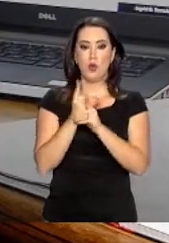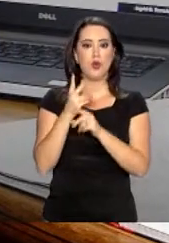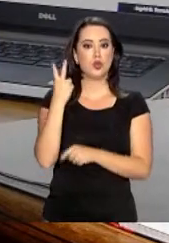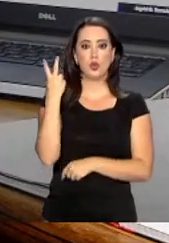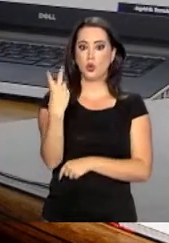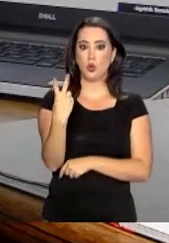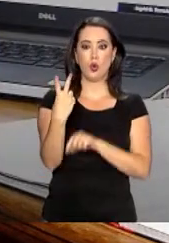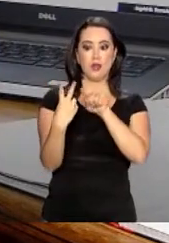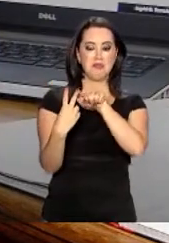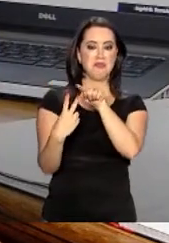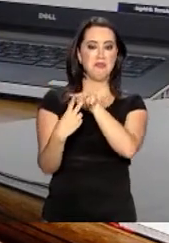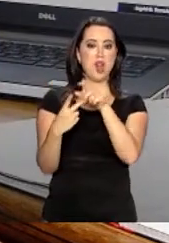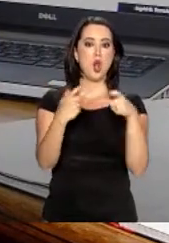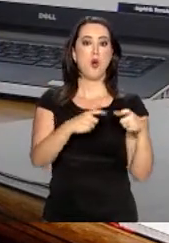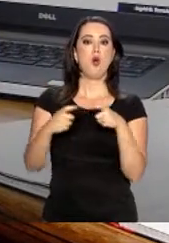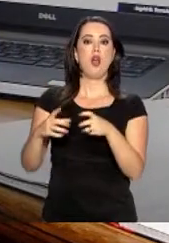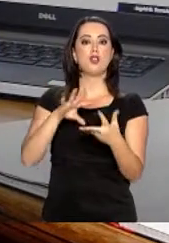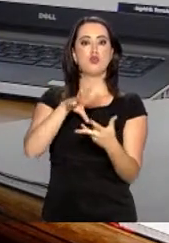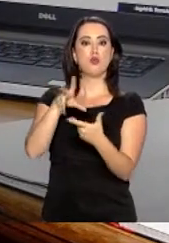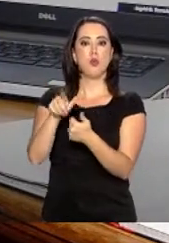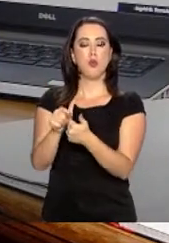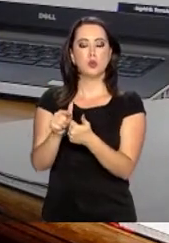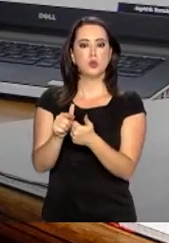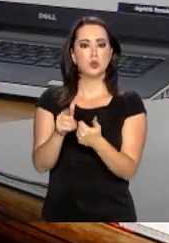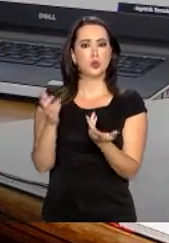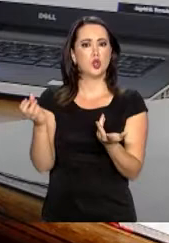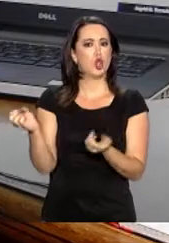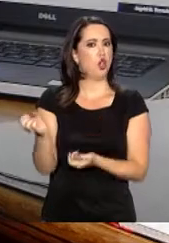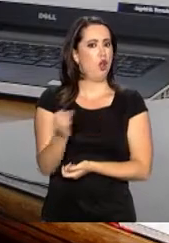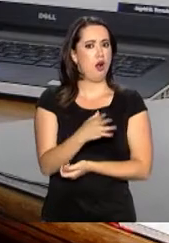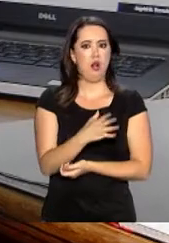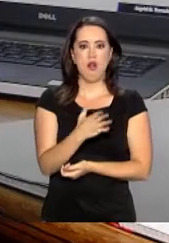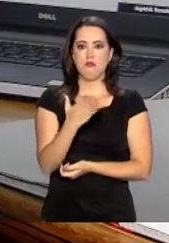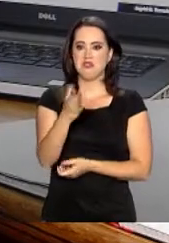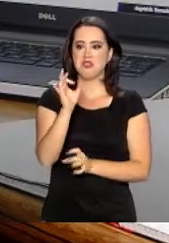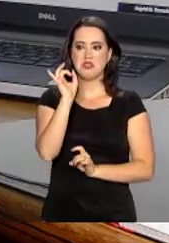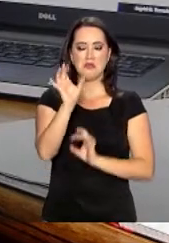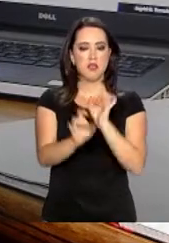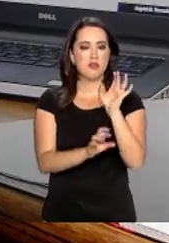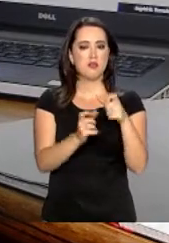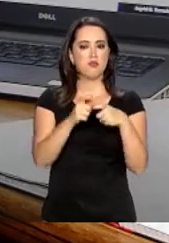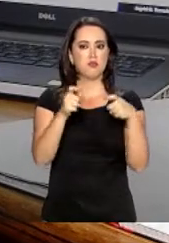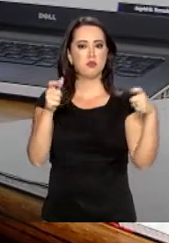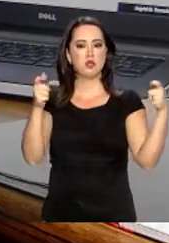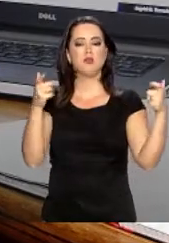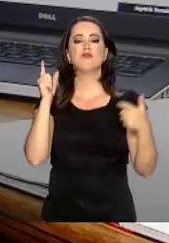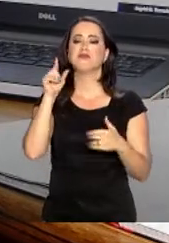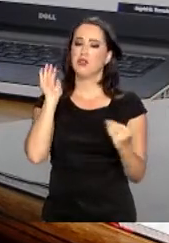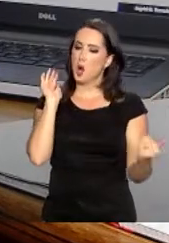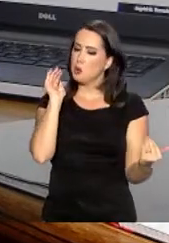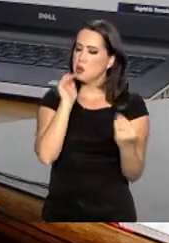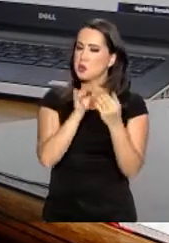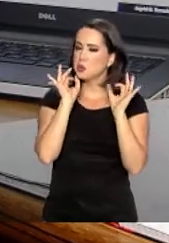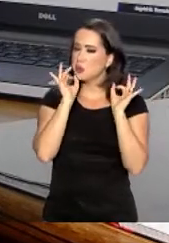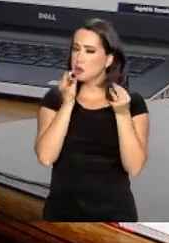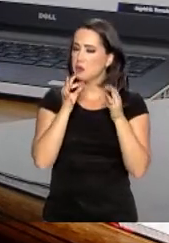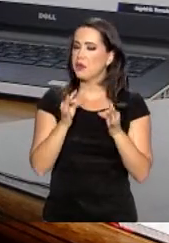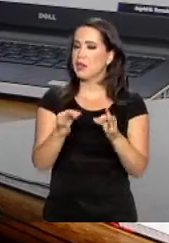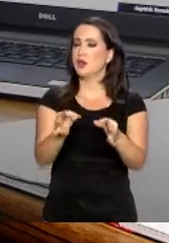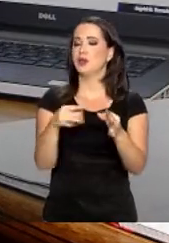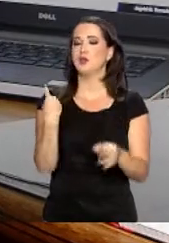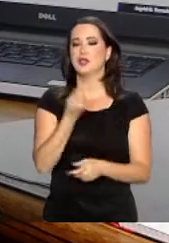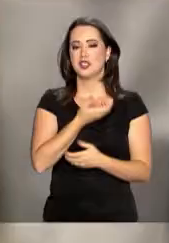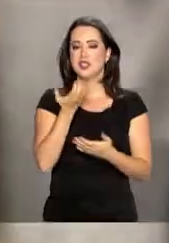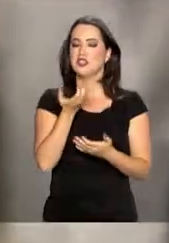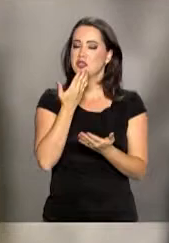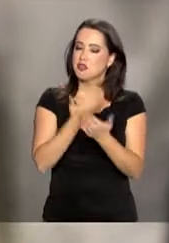dois lugares do mundo. Então, é uma máquina nova e com uma especificidade muito grande, bem voltada para essa tecnologia que a gente